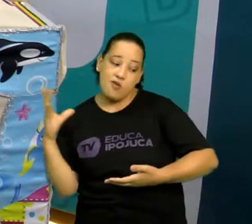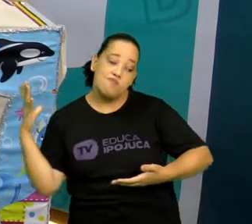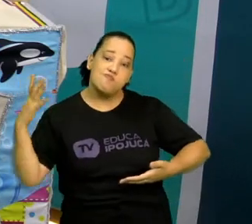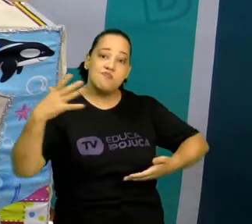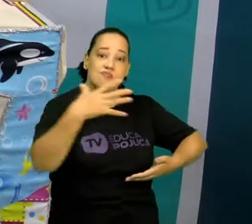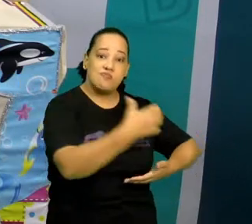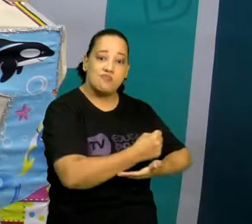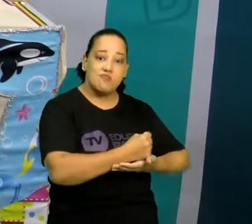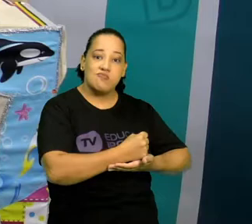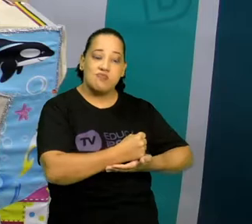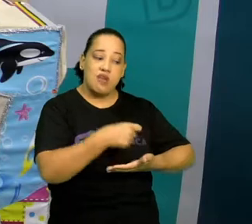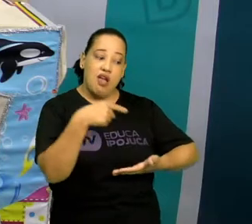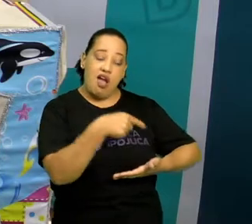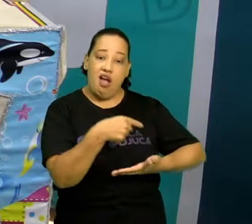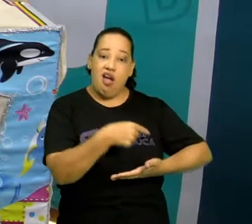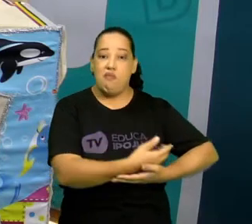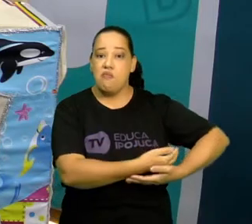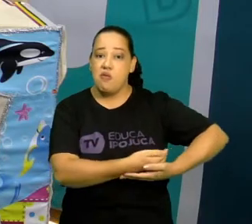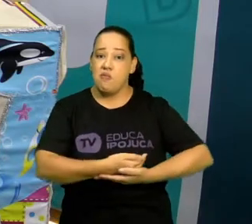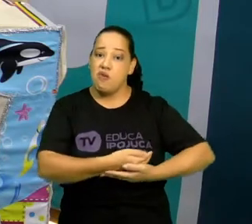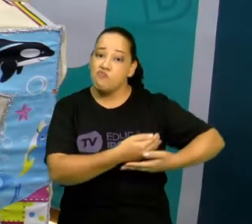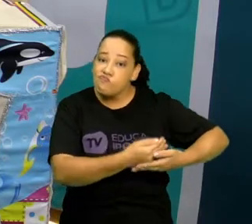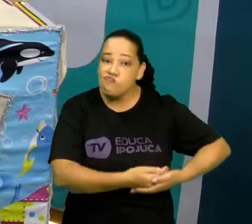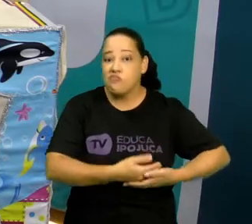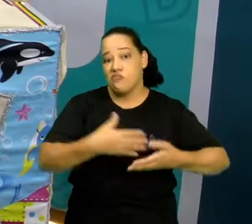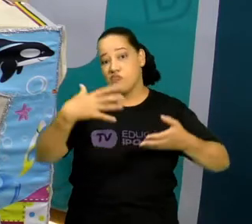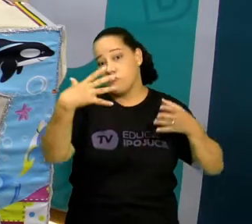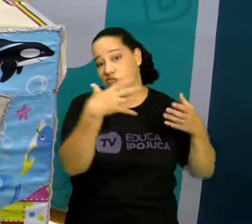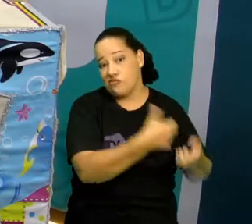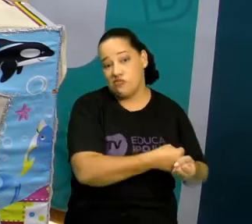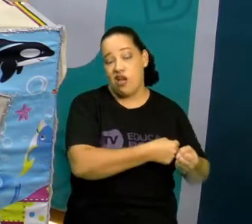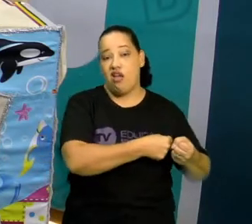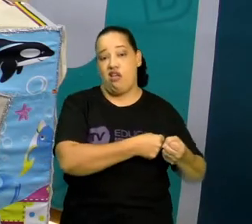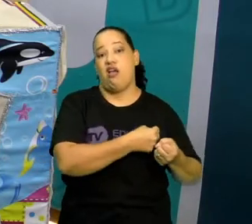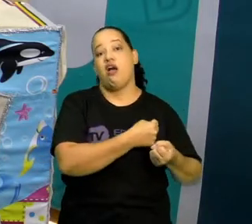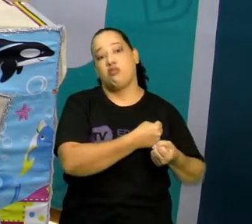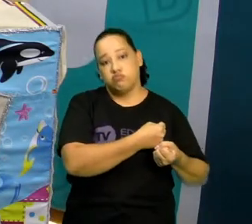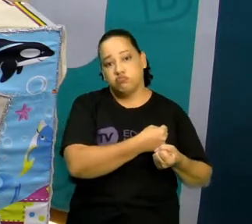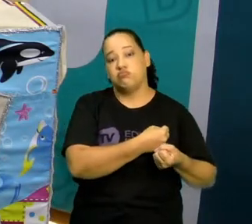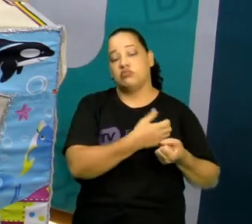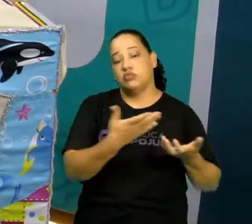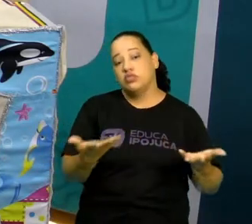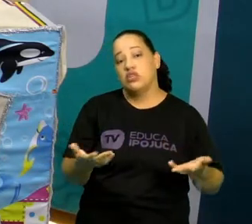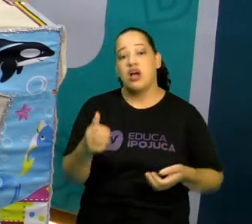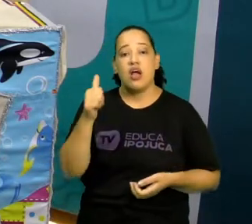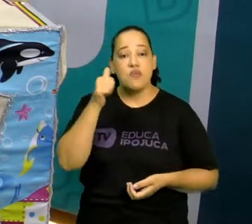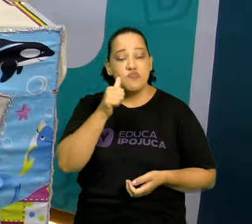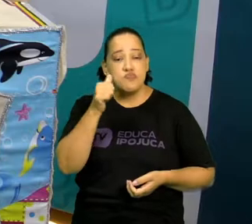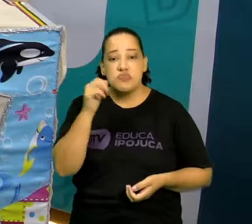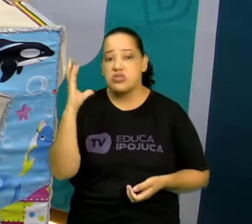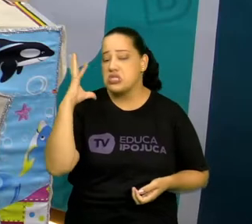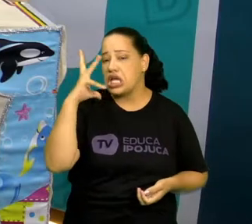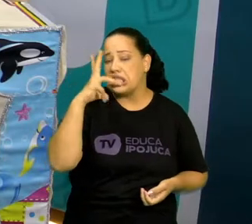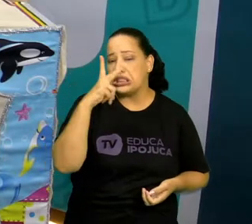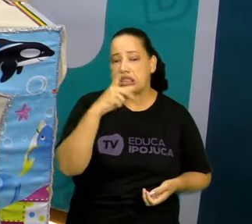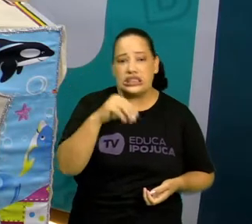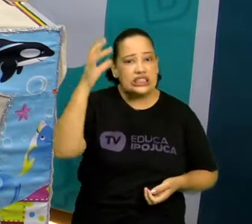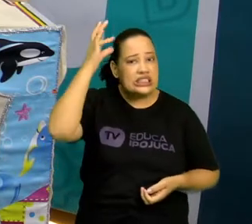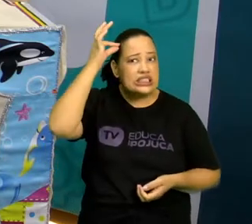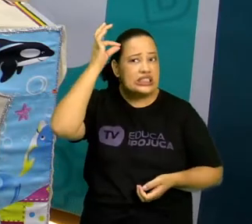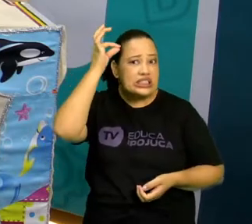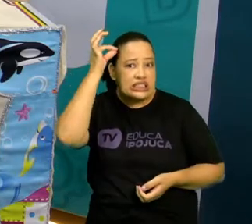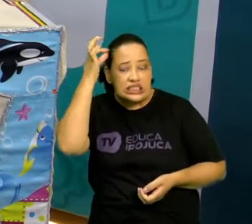mas tão linda a leiturinha. Tirou nos a menina da mamãe isso dela. Isso mesmo, os cabelos loiros, a coisa mais